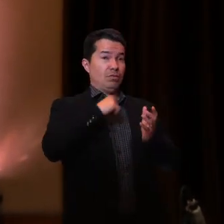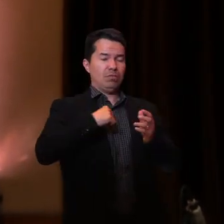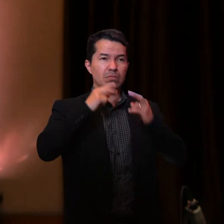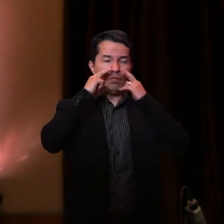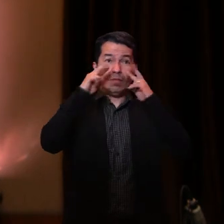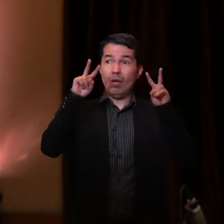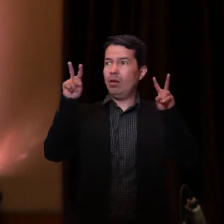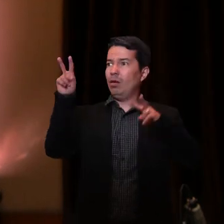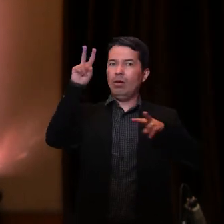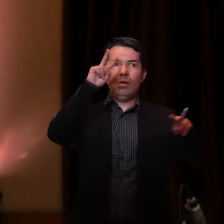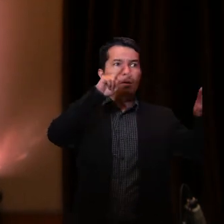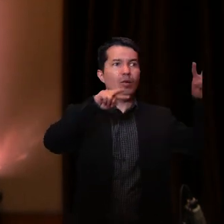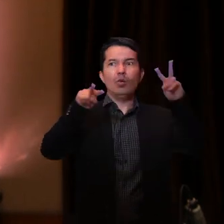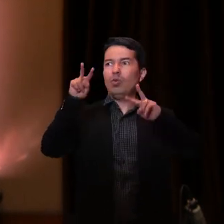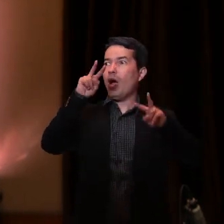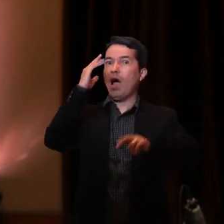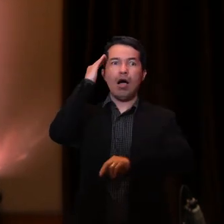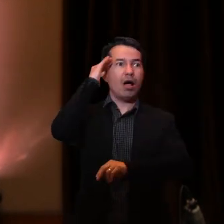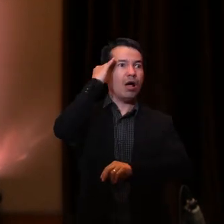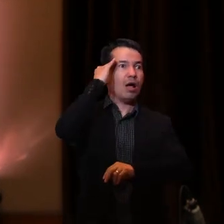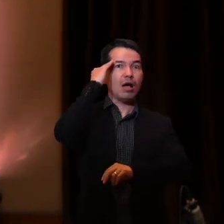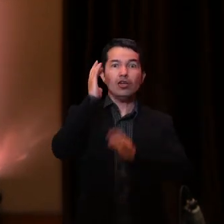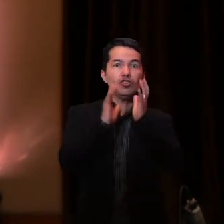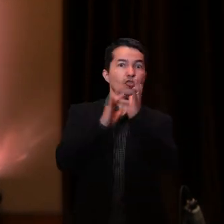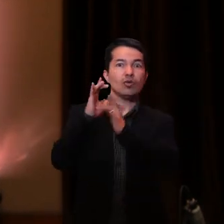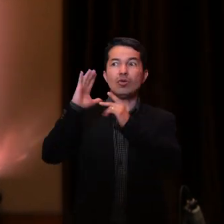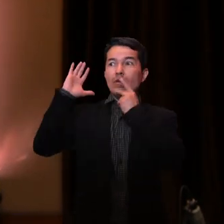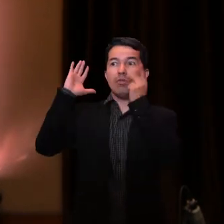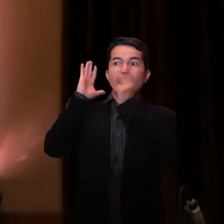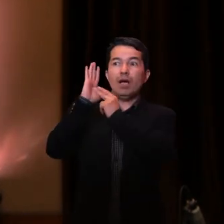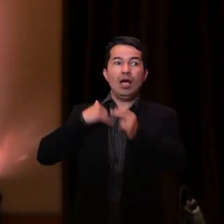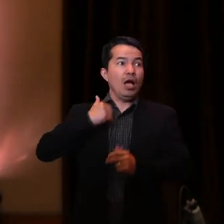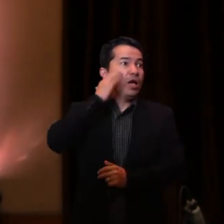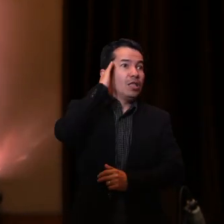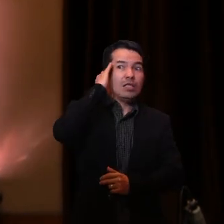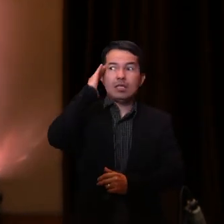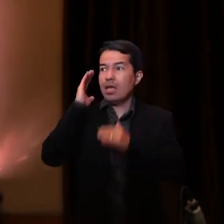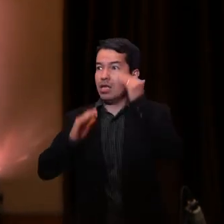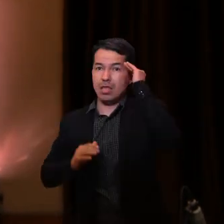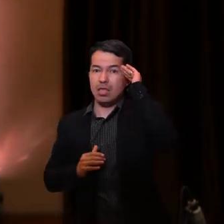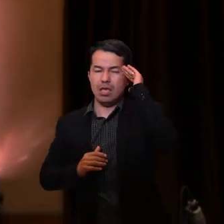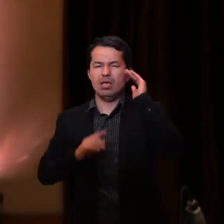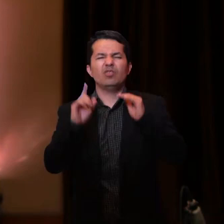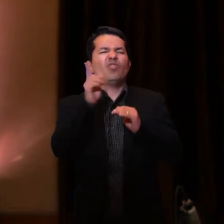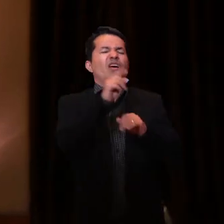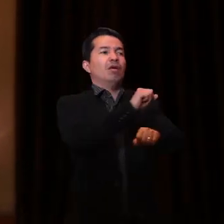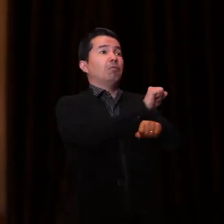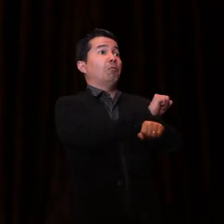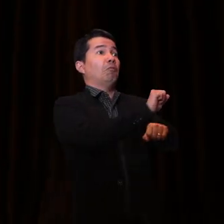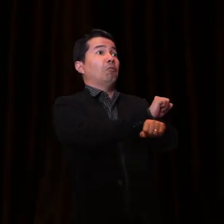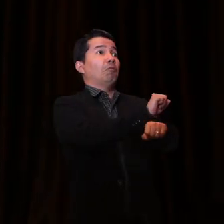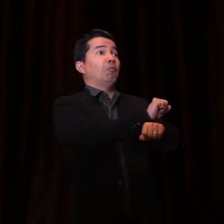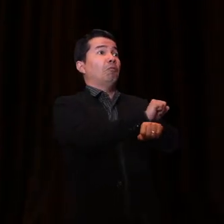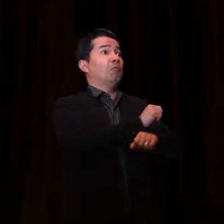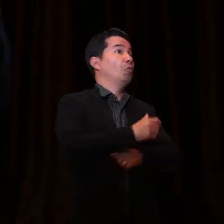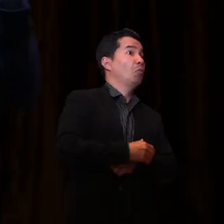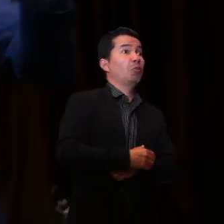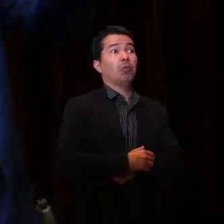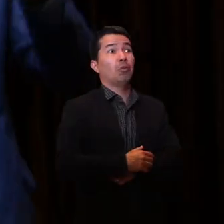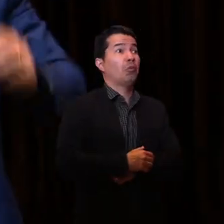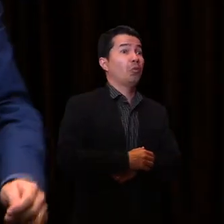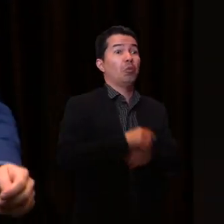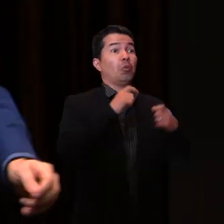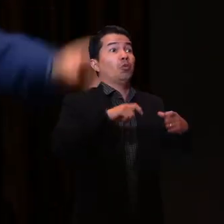são vivificados. E aí, não é uma expectativa. Deus fala, Deus